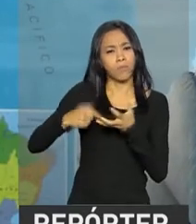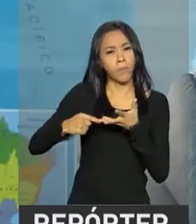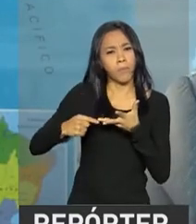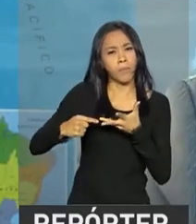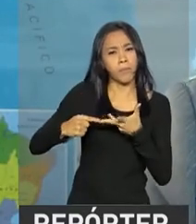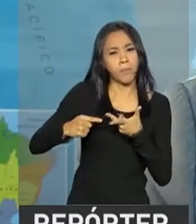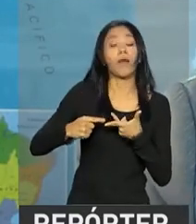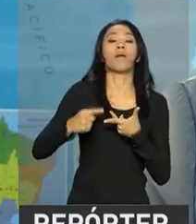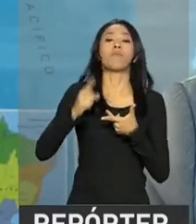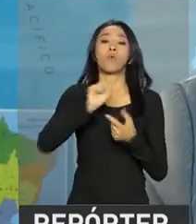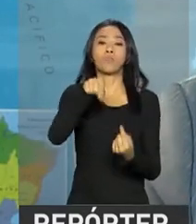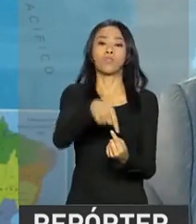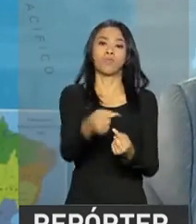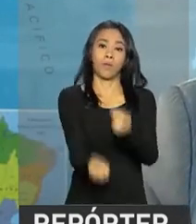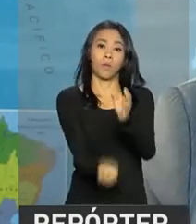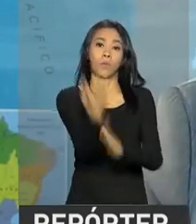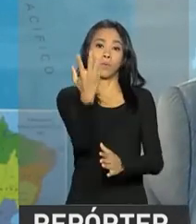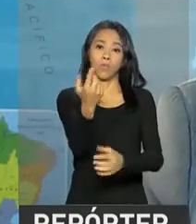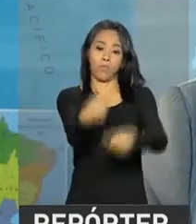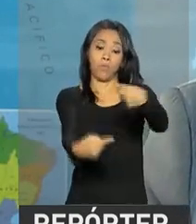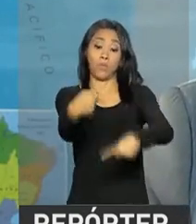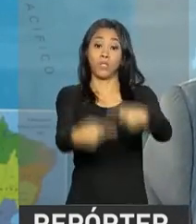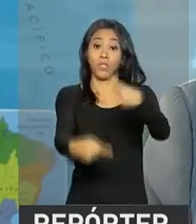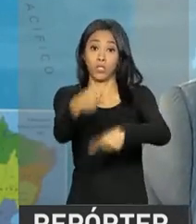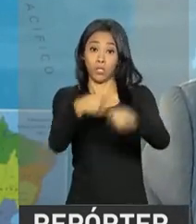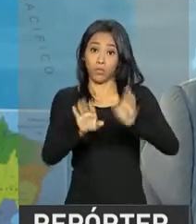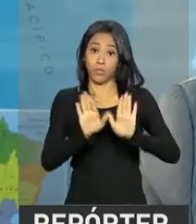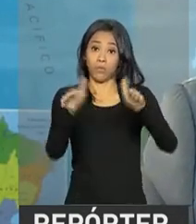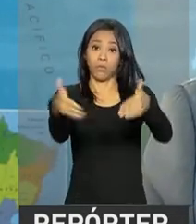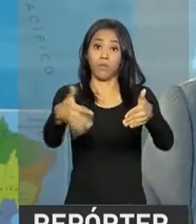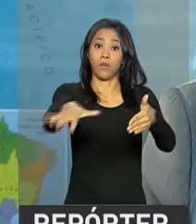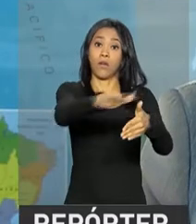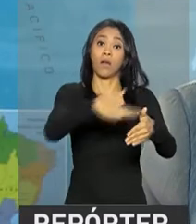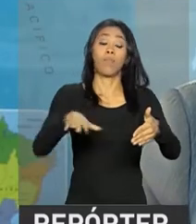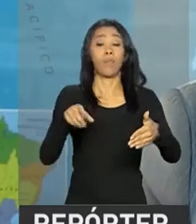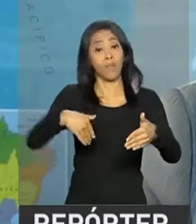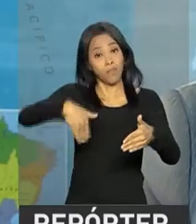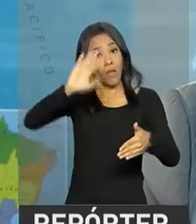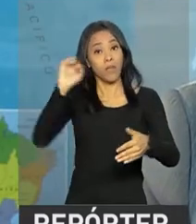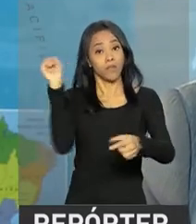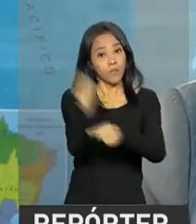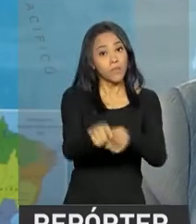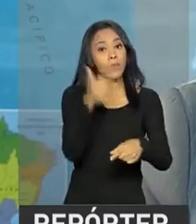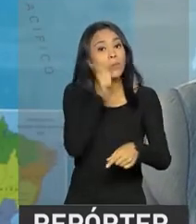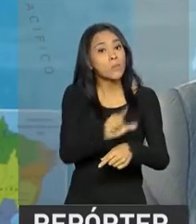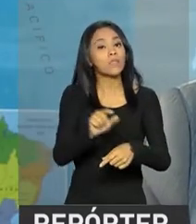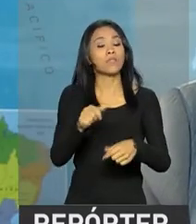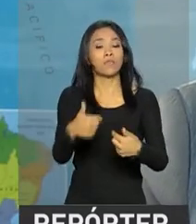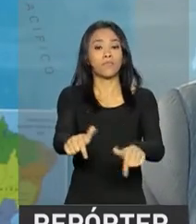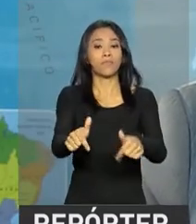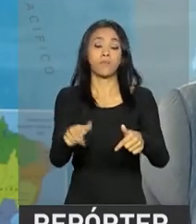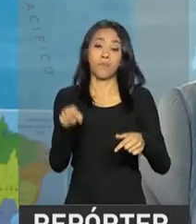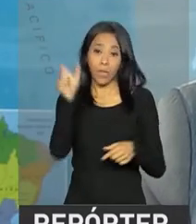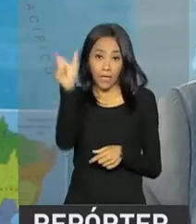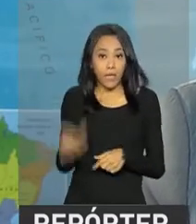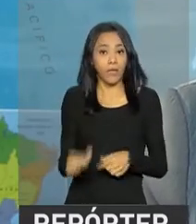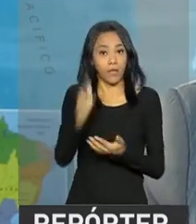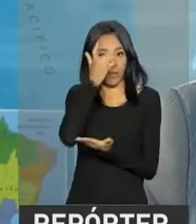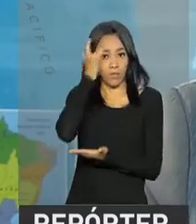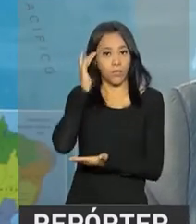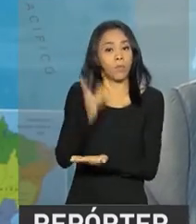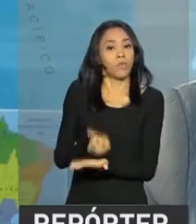construção de políticas públicas para não só aumentar a empregabilidade do trabalhador mas também pra que ele se mantenha